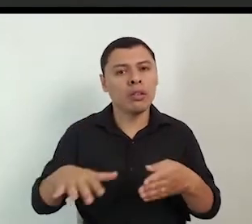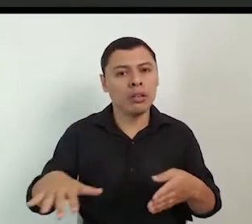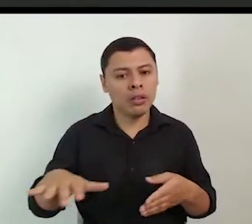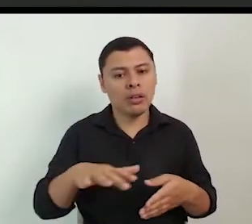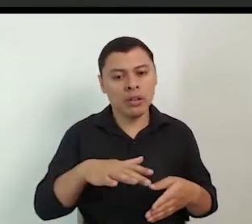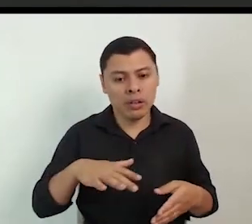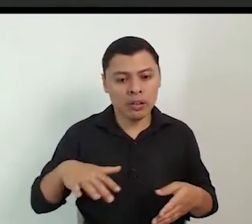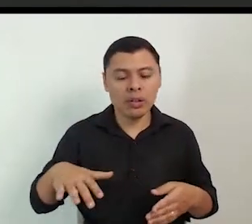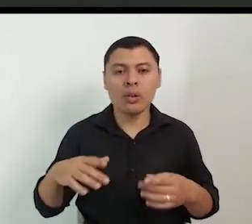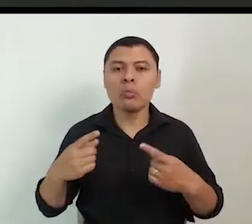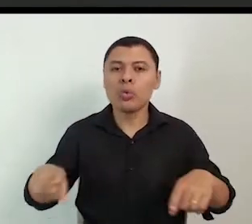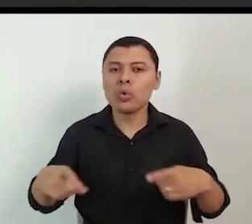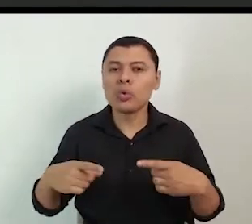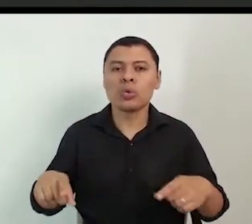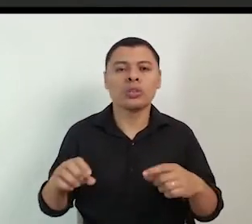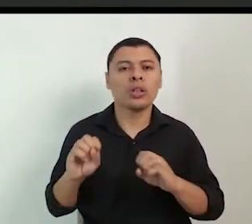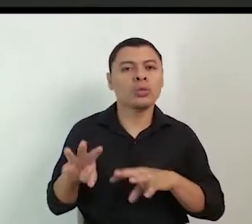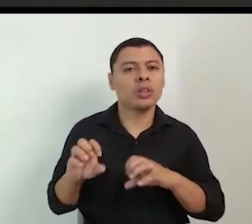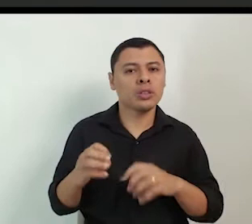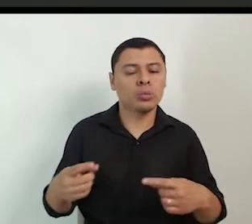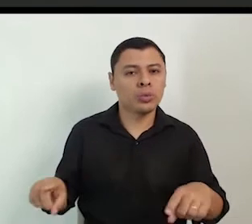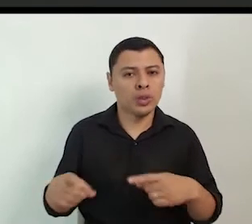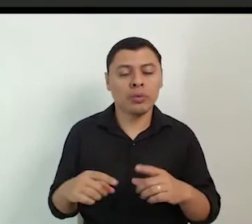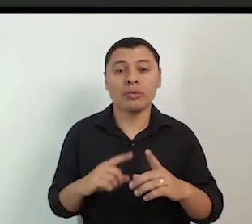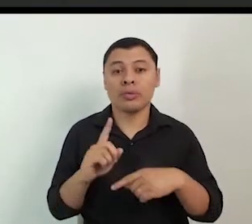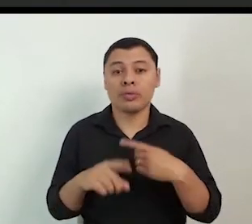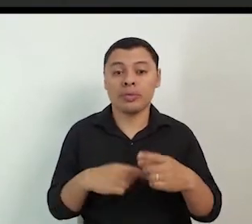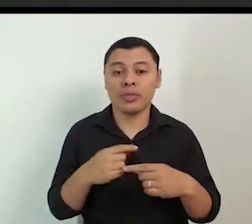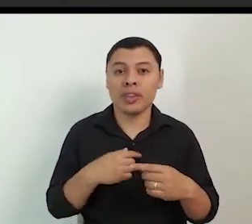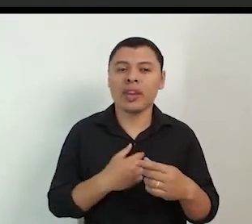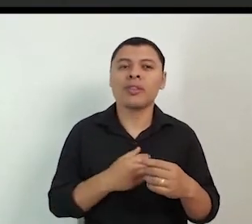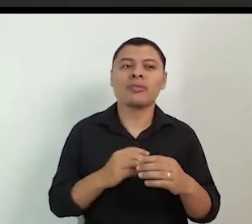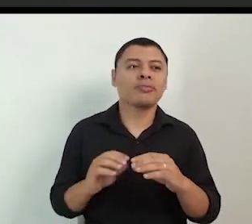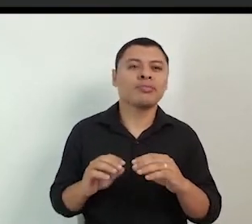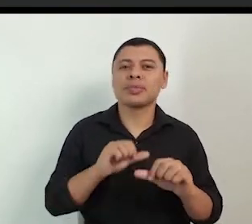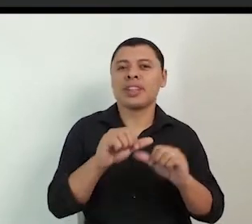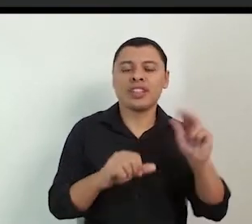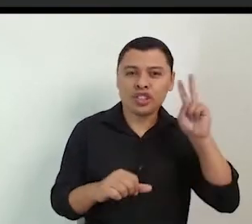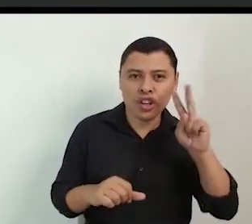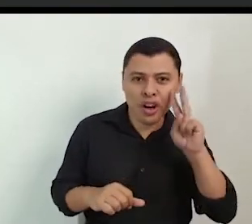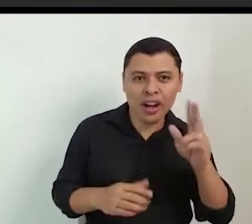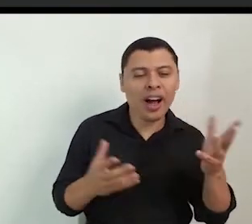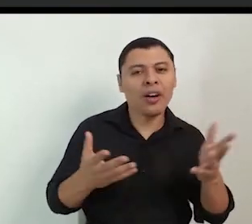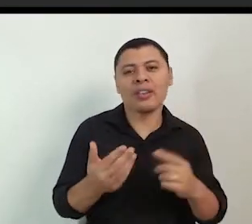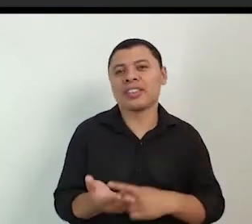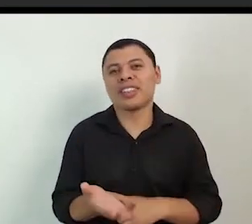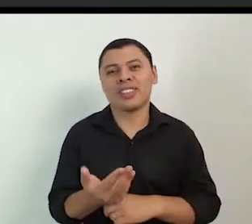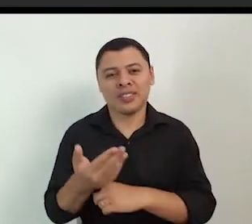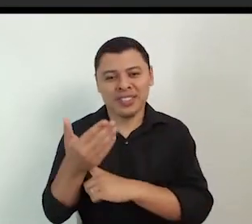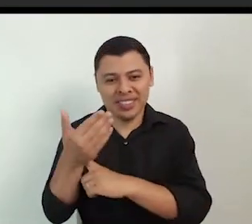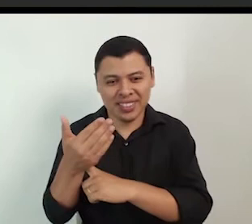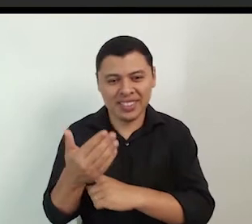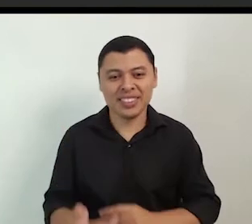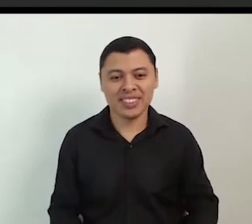com música, educação musical. Depois eu fui para a História e agora eu estou aqui na tecnologia.